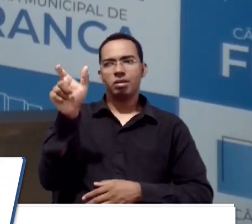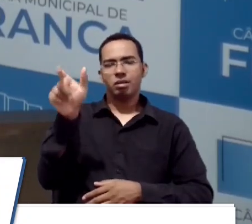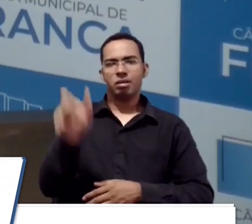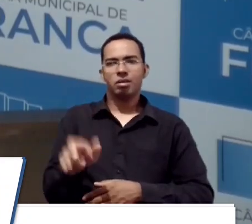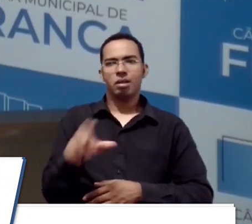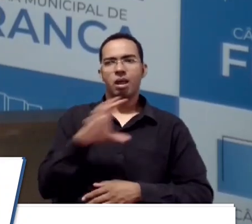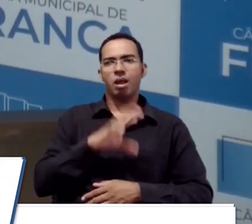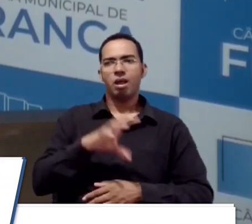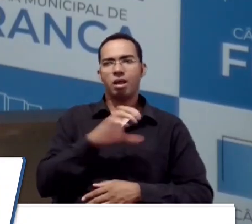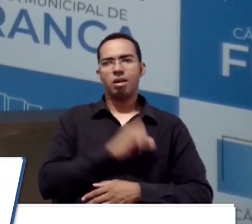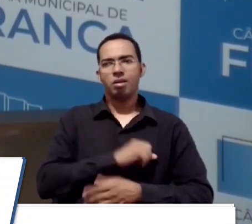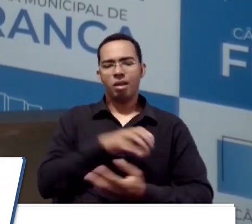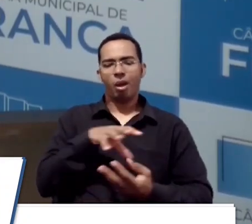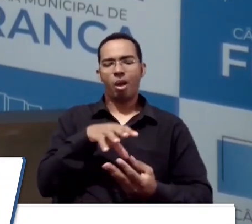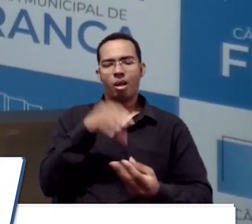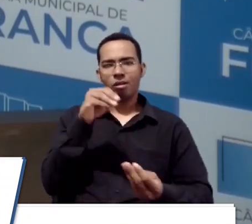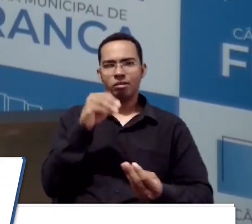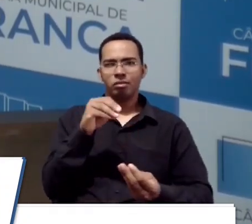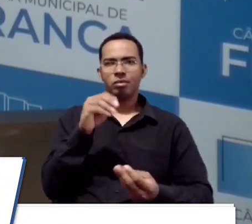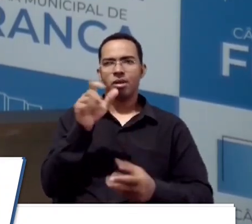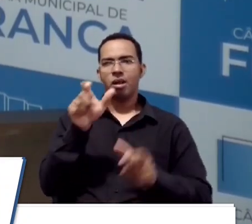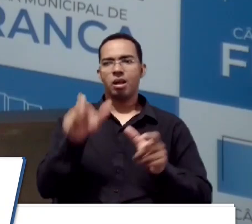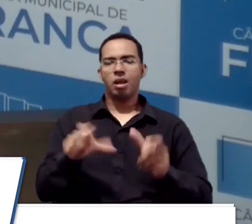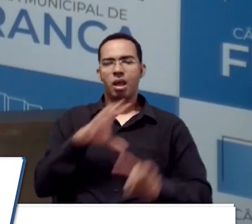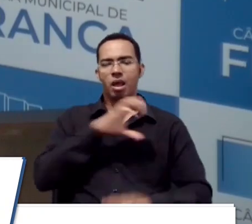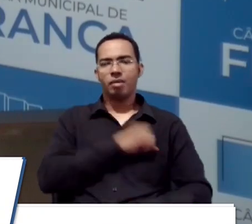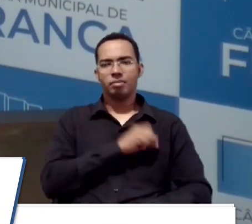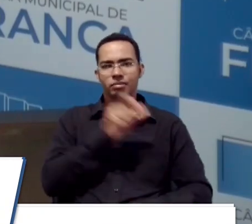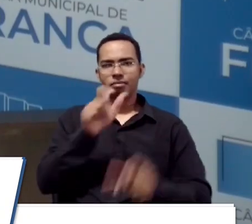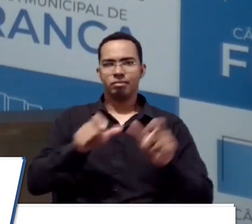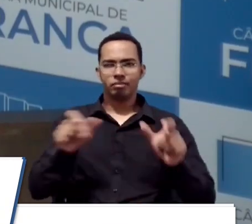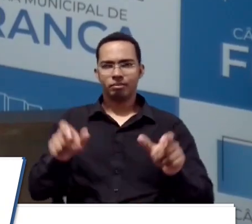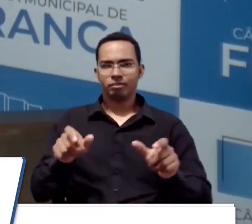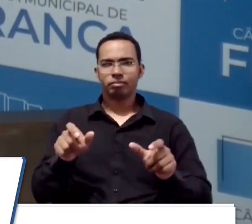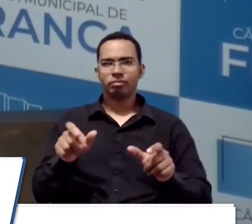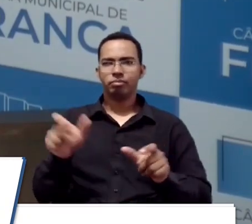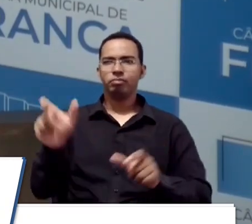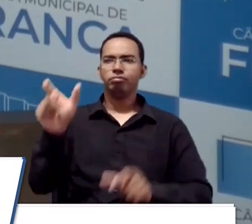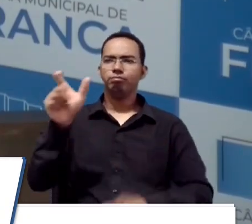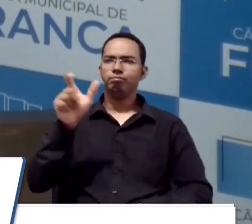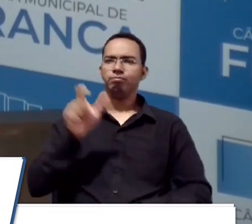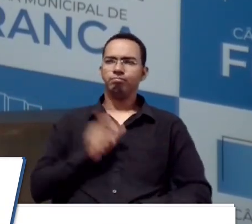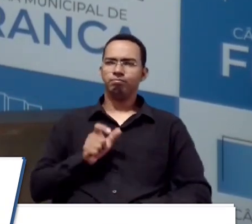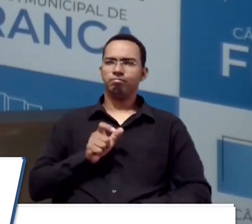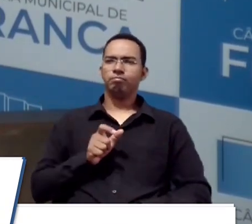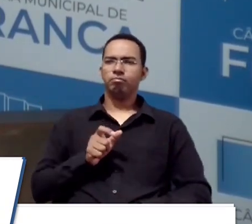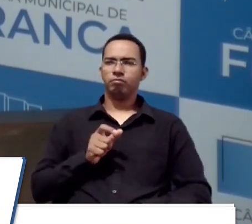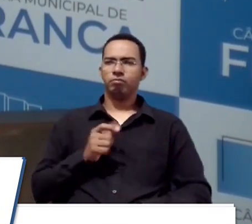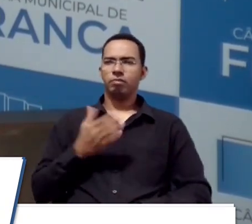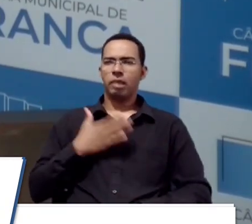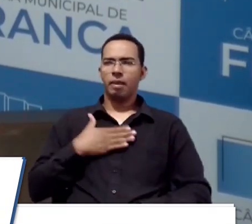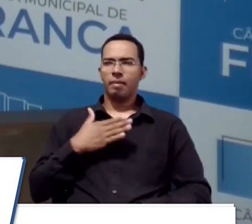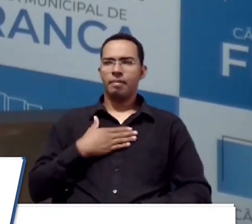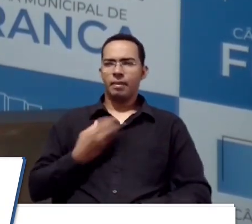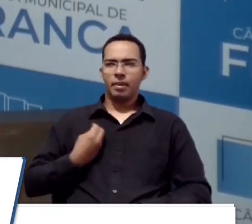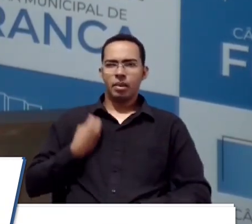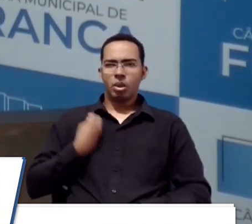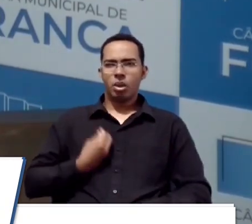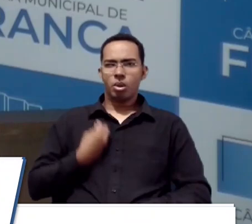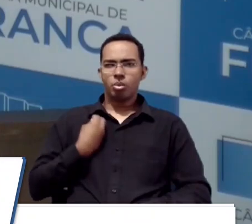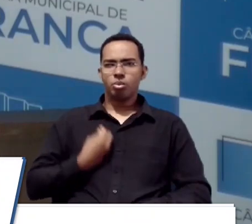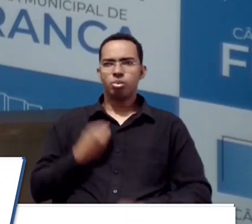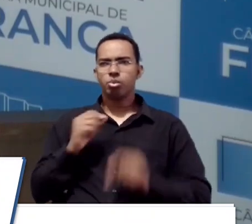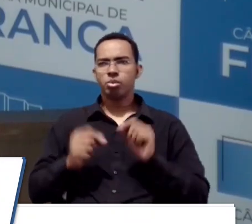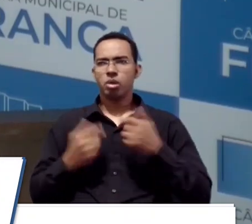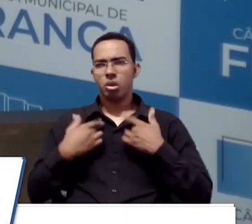ama as almas, que ama as pessoas. A palavra que ela profetizou e declarou sobre a minha vida era algo que eu